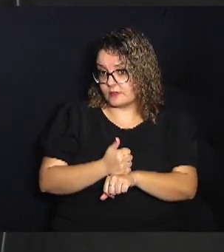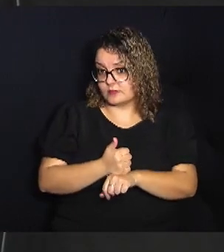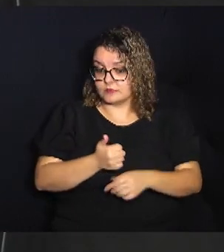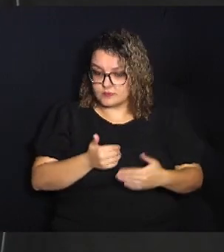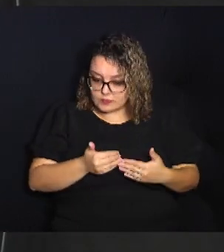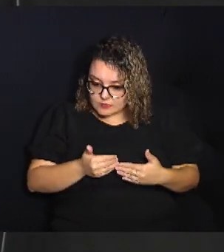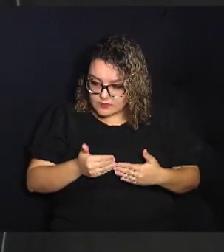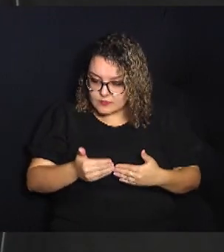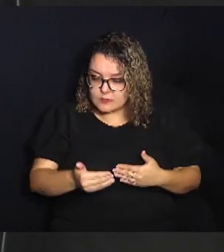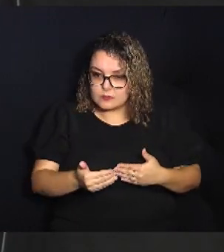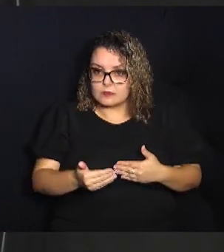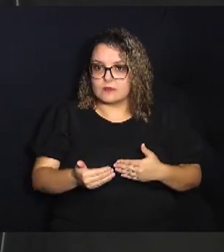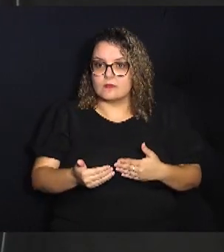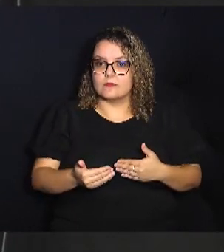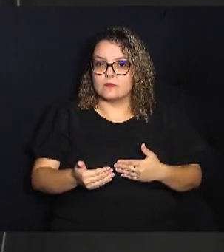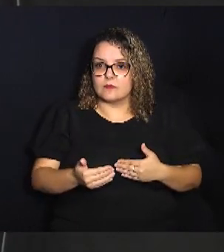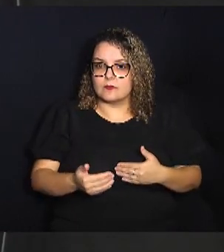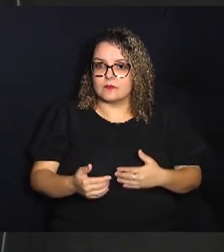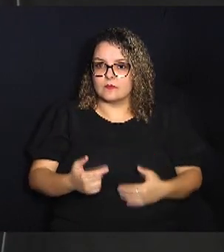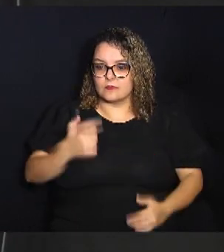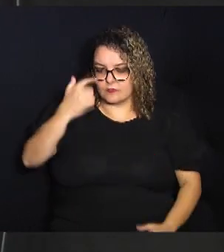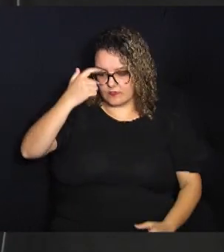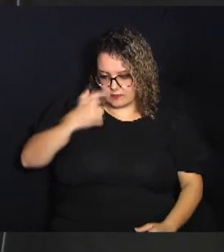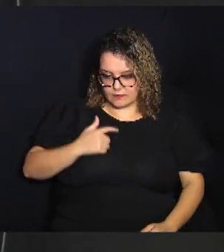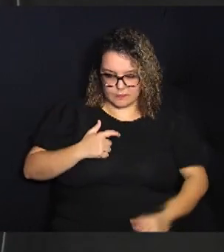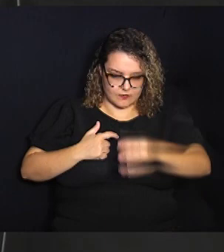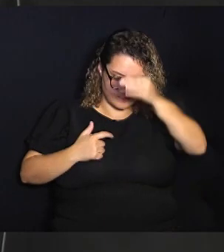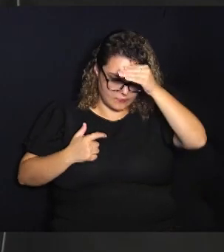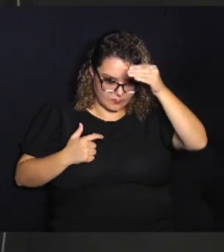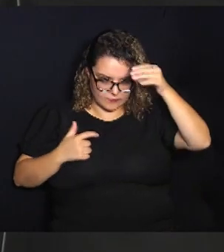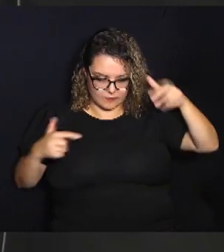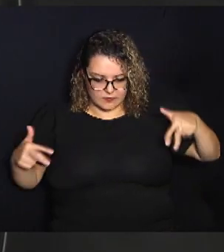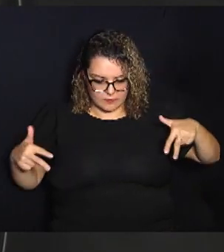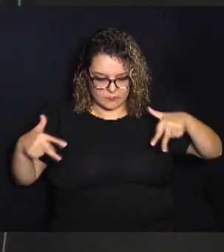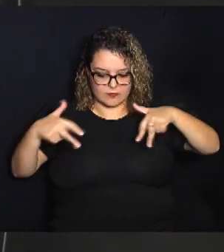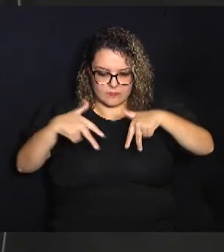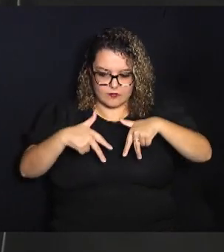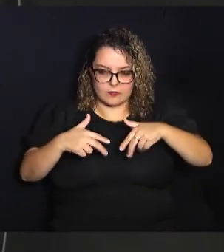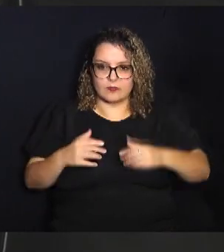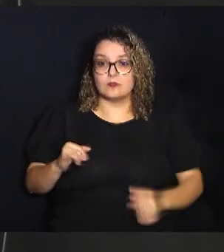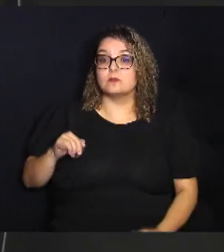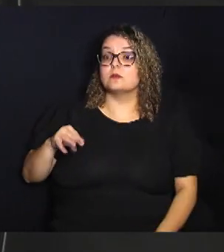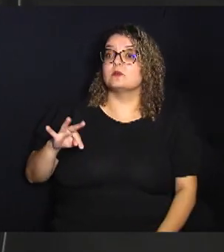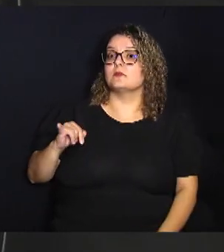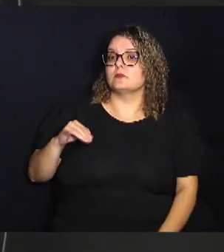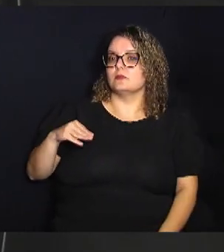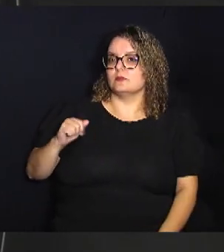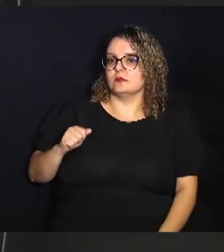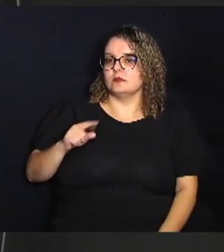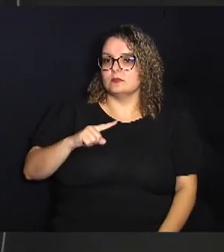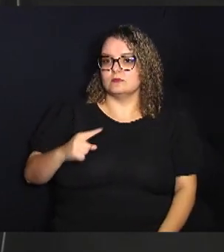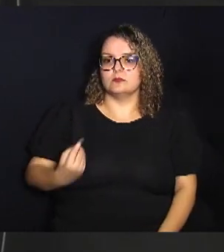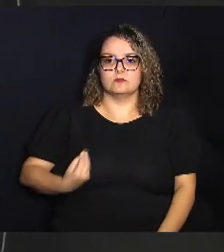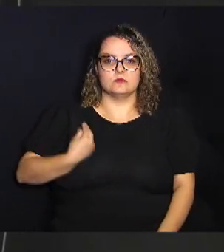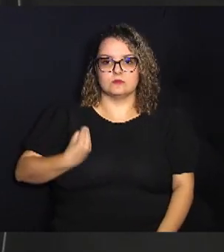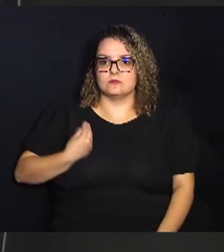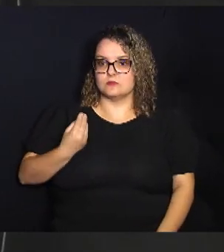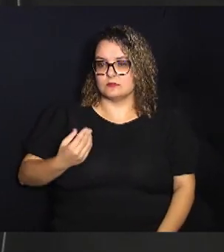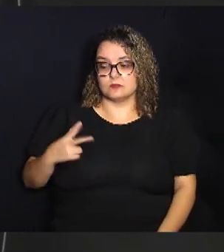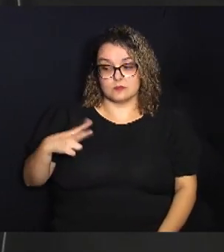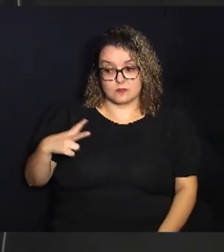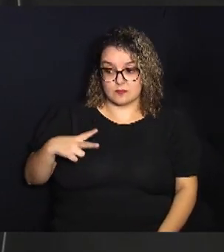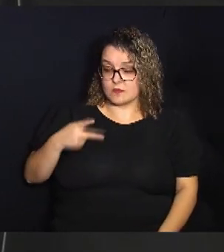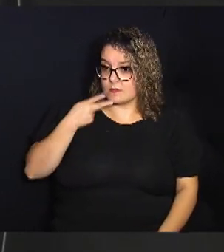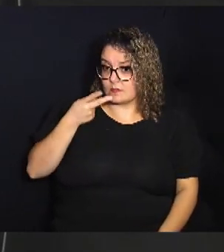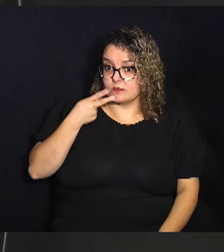ser uma pessoa íntima da pessoa, que muitas vezes ela não confidencializa a vida dela, nem para a esposa,